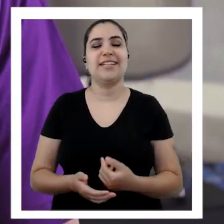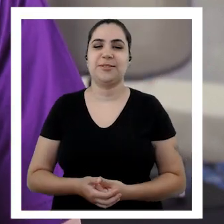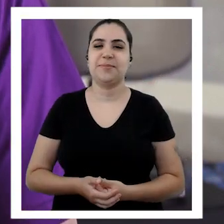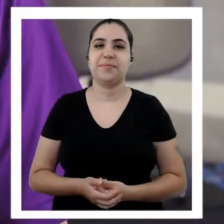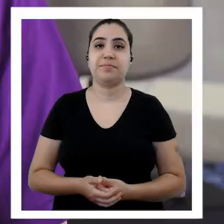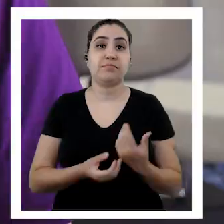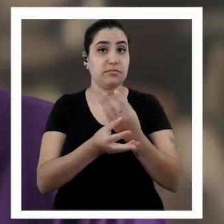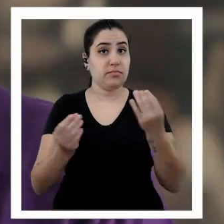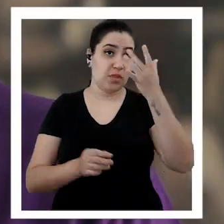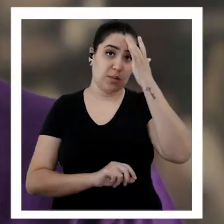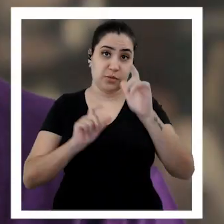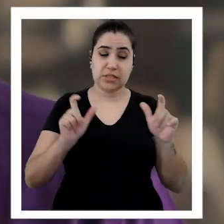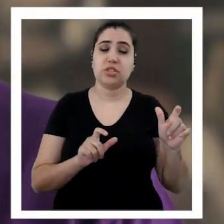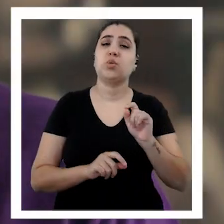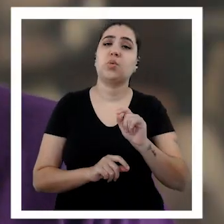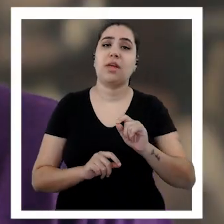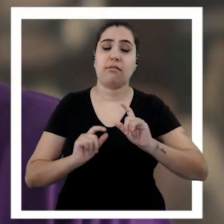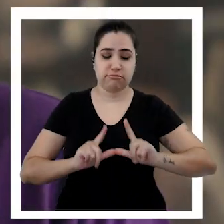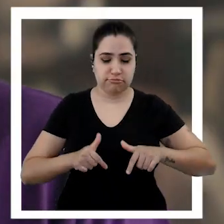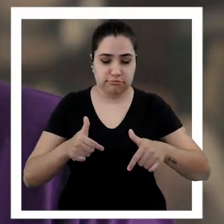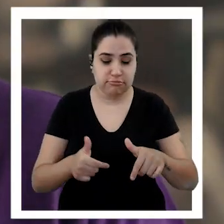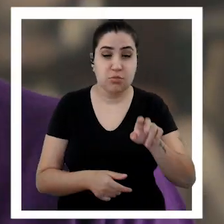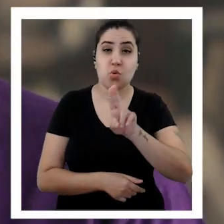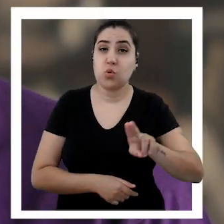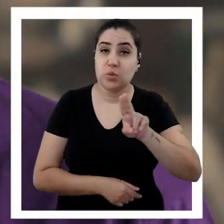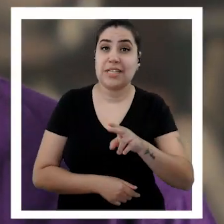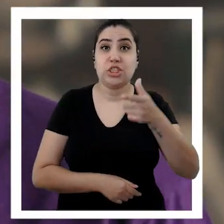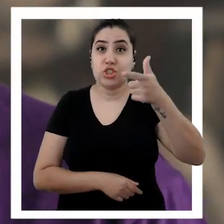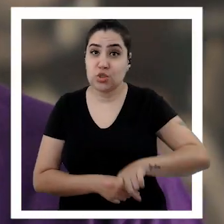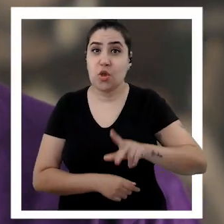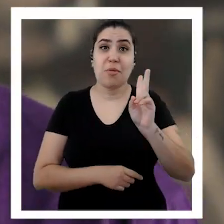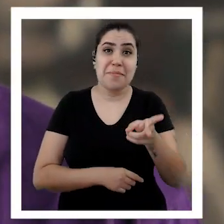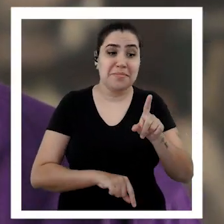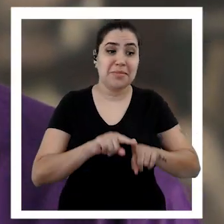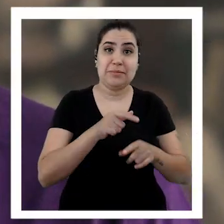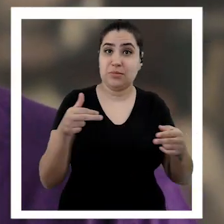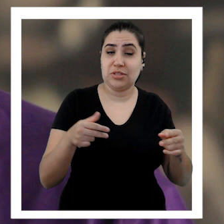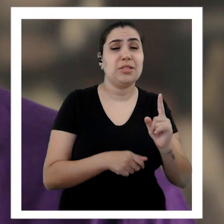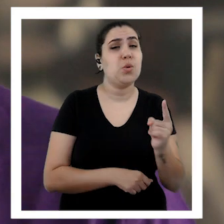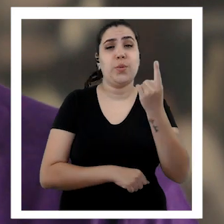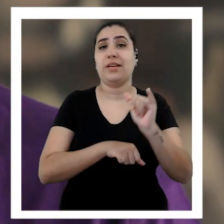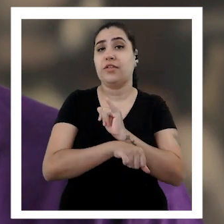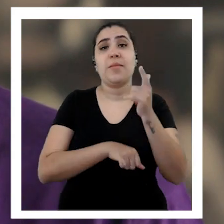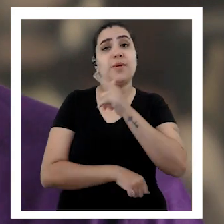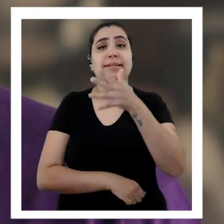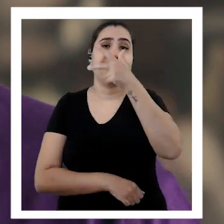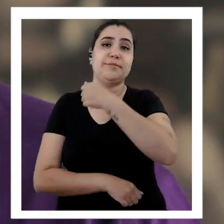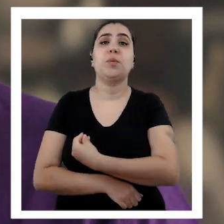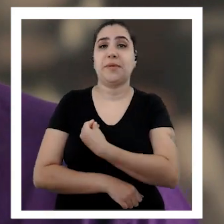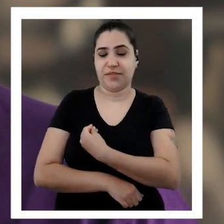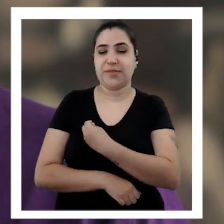da reciclagem. Para muita gente, o ato de reutilizar os objetos era a única forma